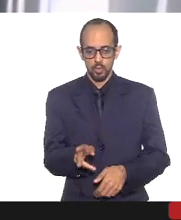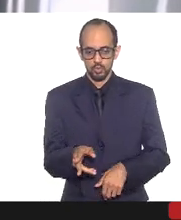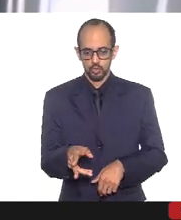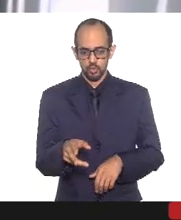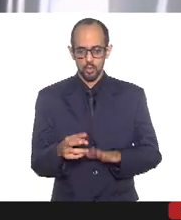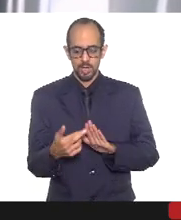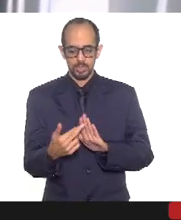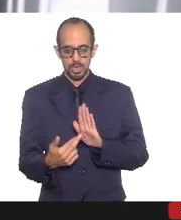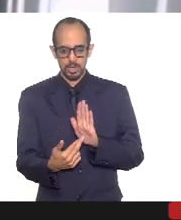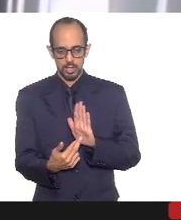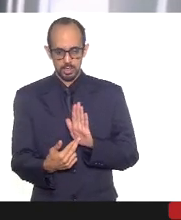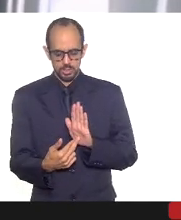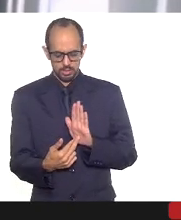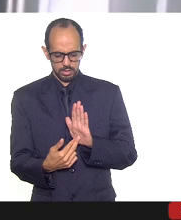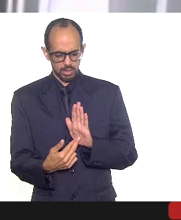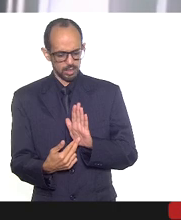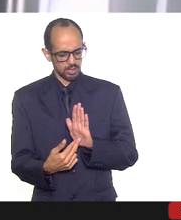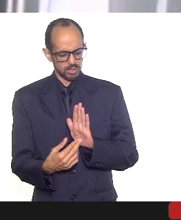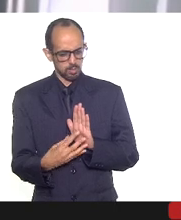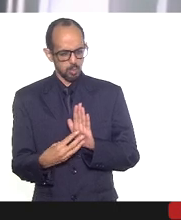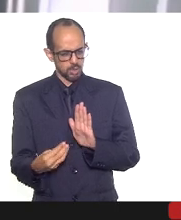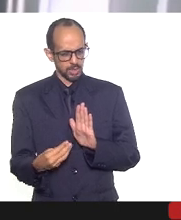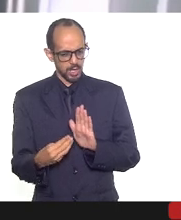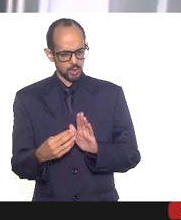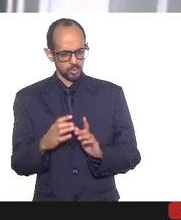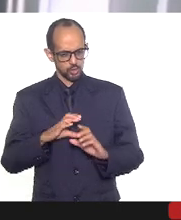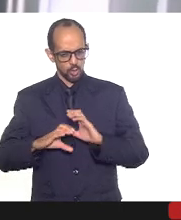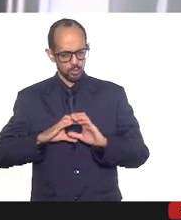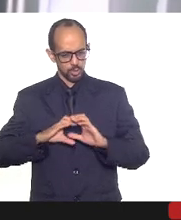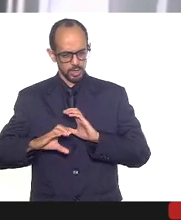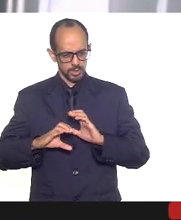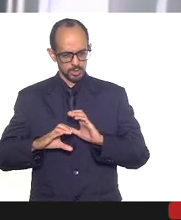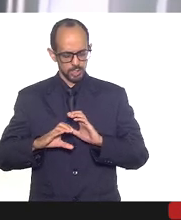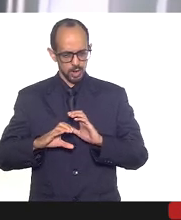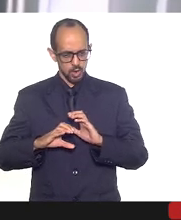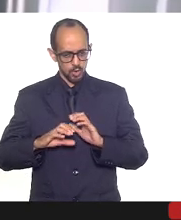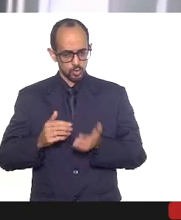de diálogo que temos mantido desde o início da gestão do Conde Bittencourt,